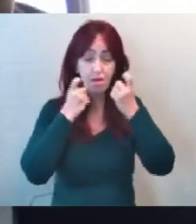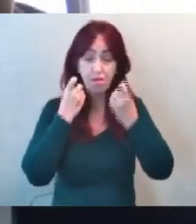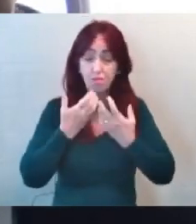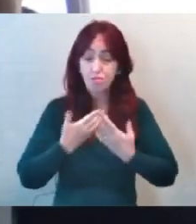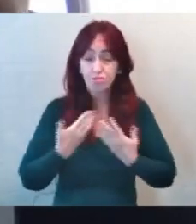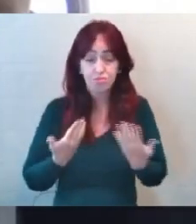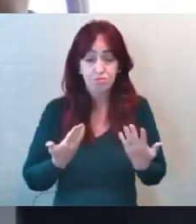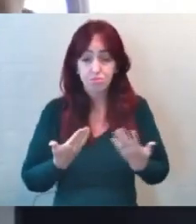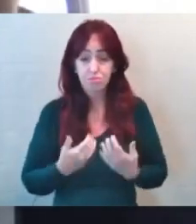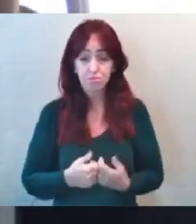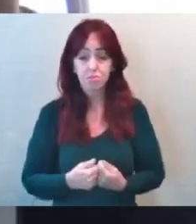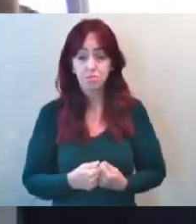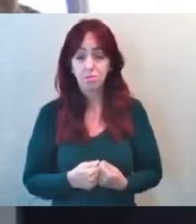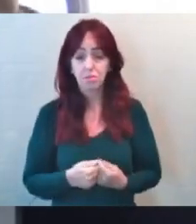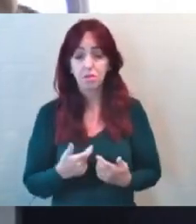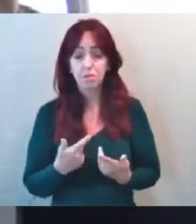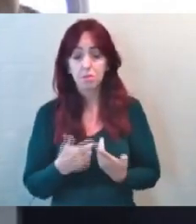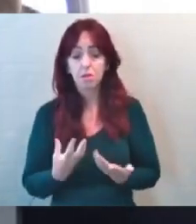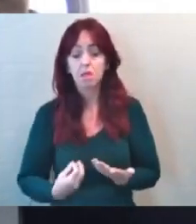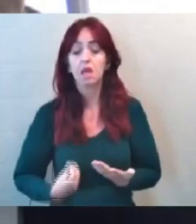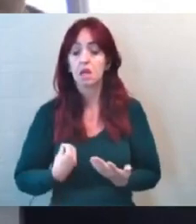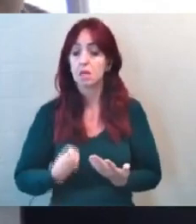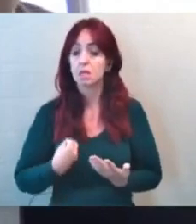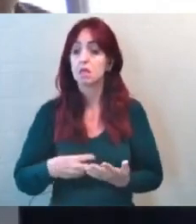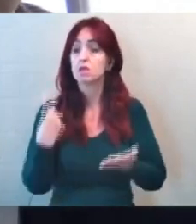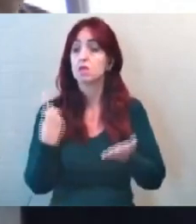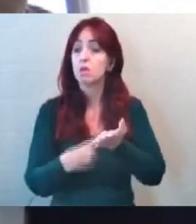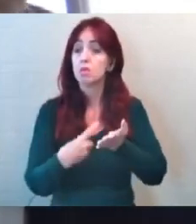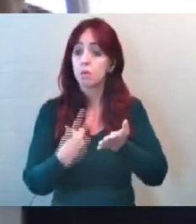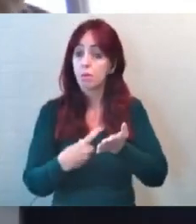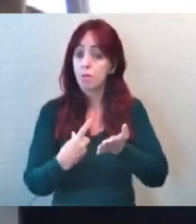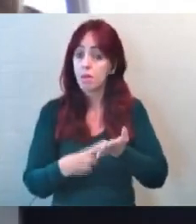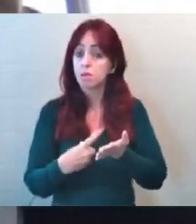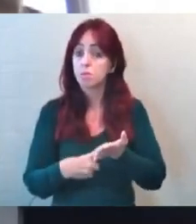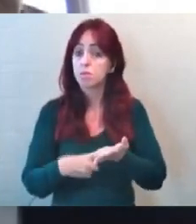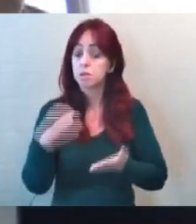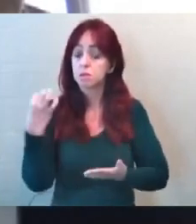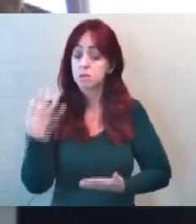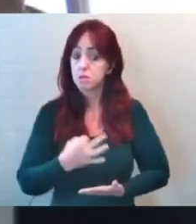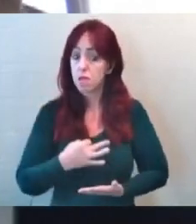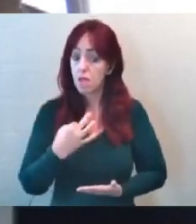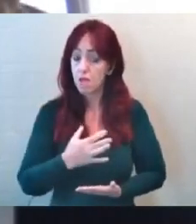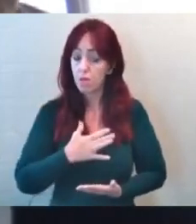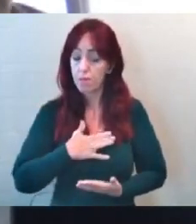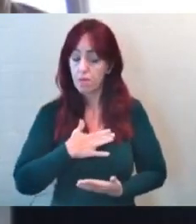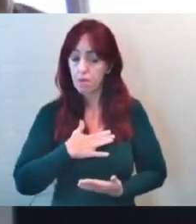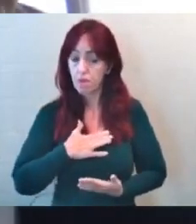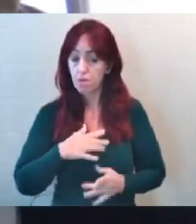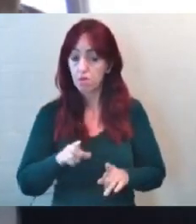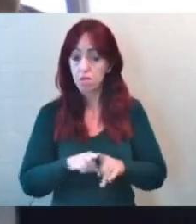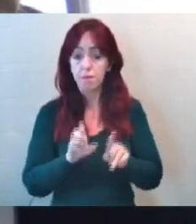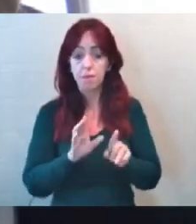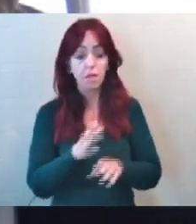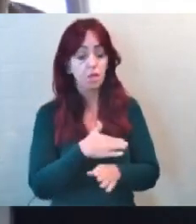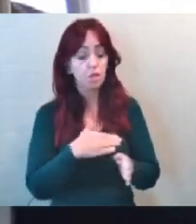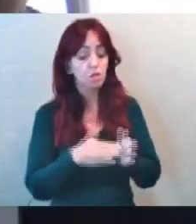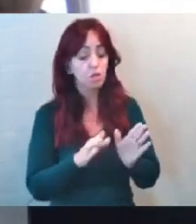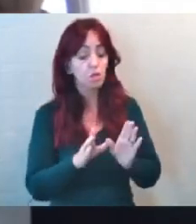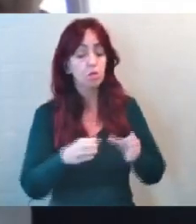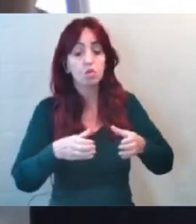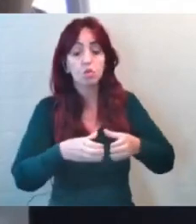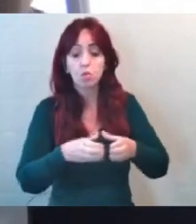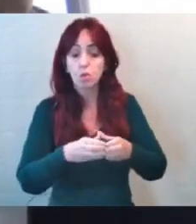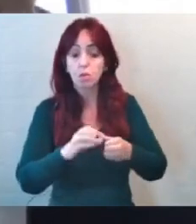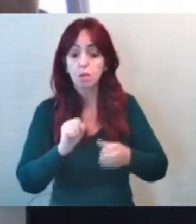certo? Existe um comprometimento muito grande, meu, de toda a equipe da SUMOB,